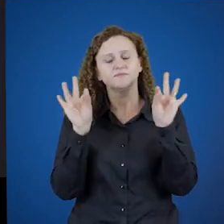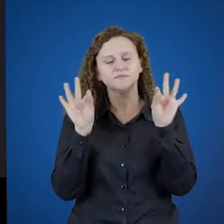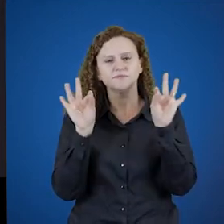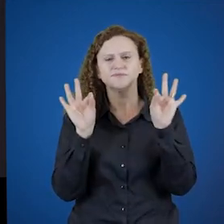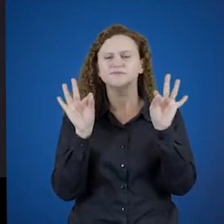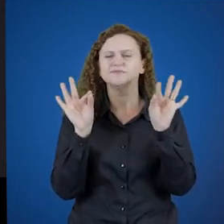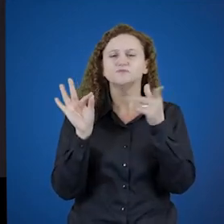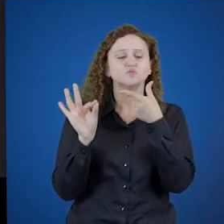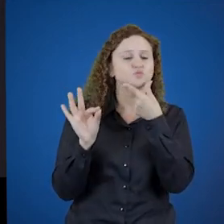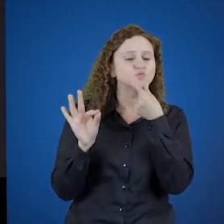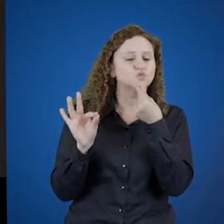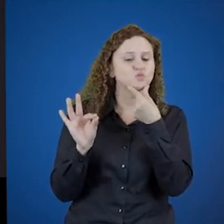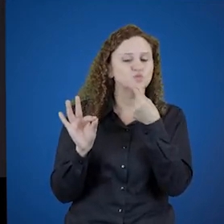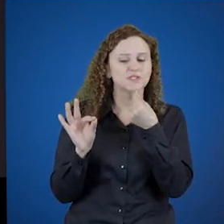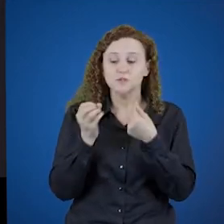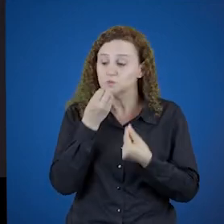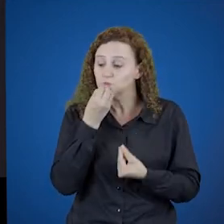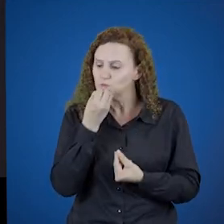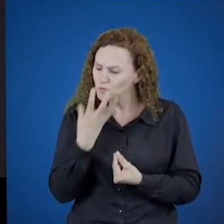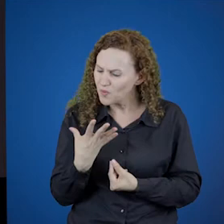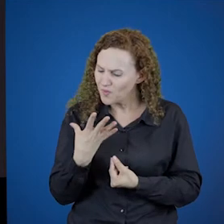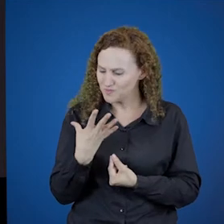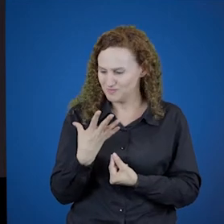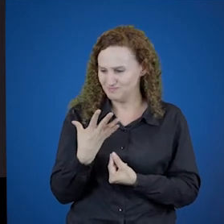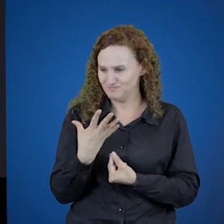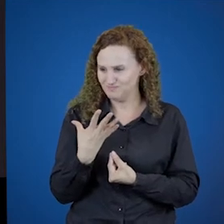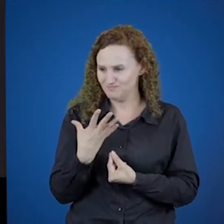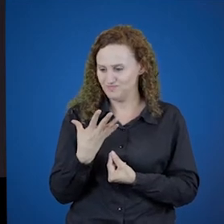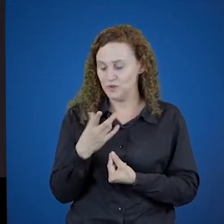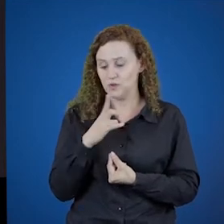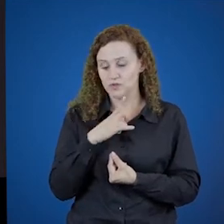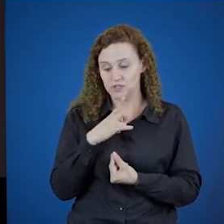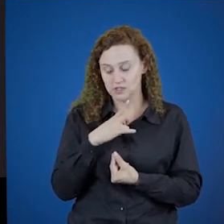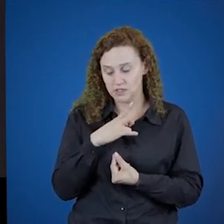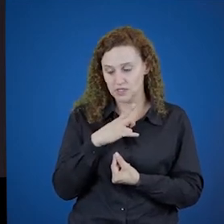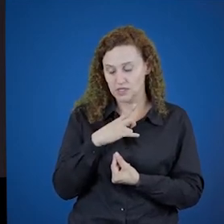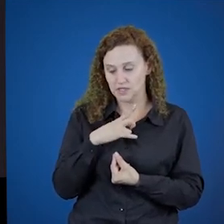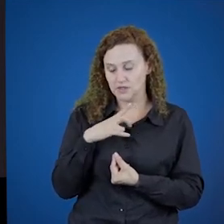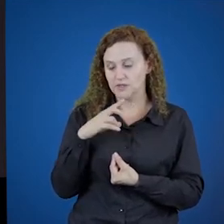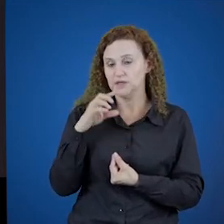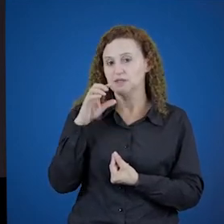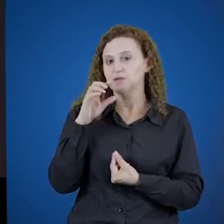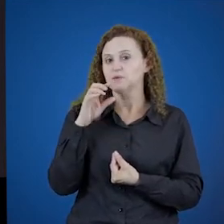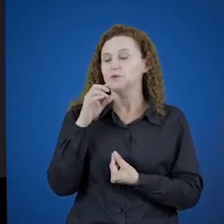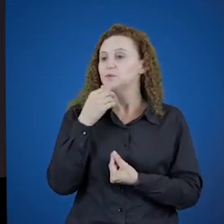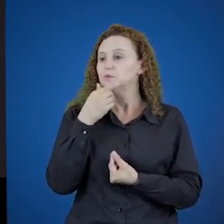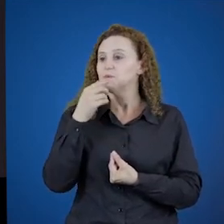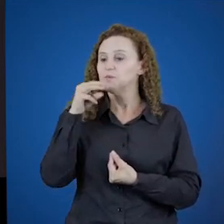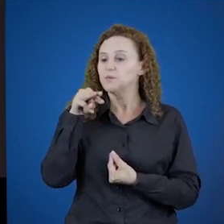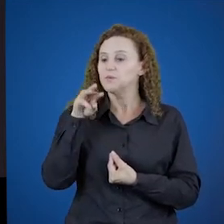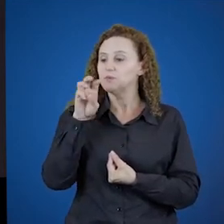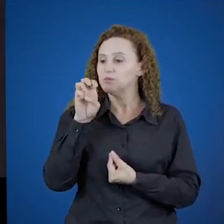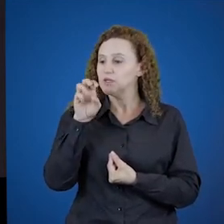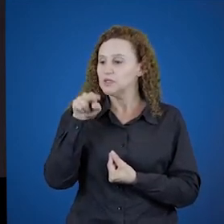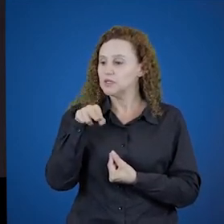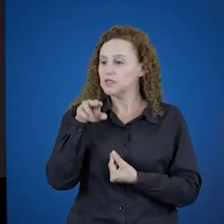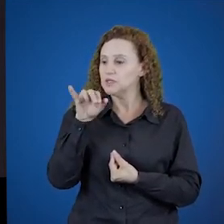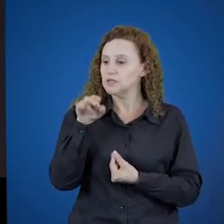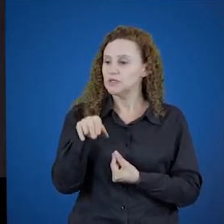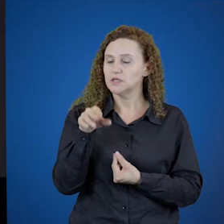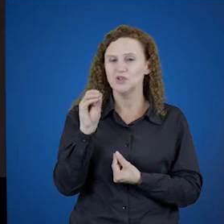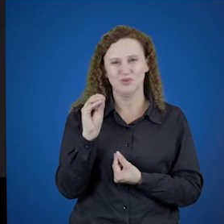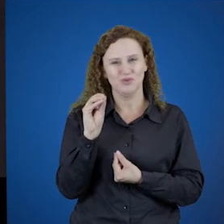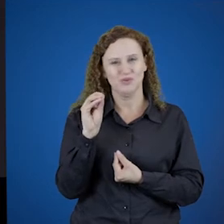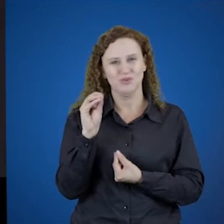e a frase menino bom você tem menino que